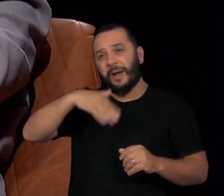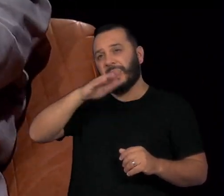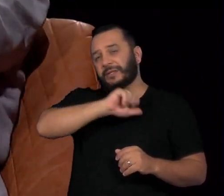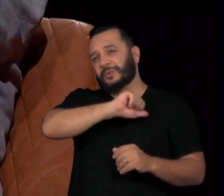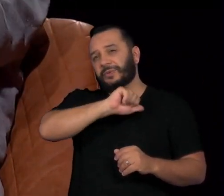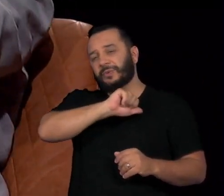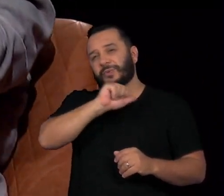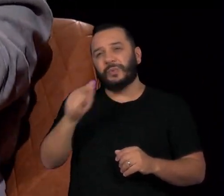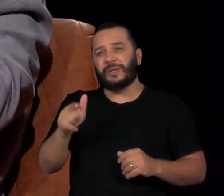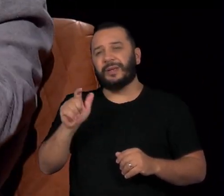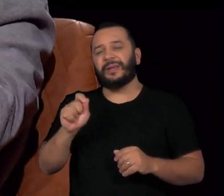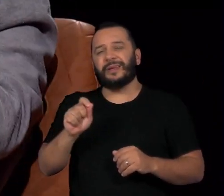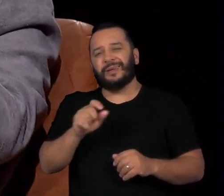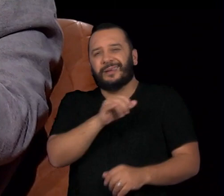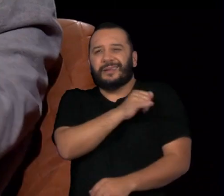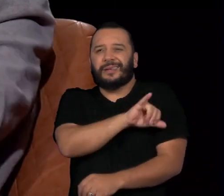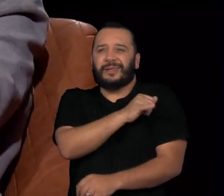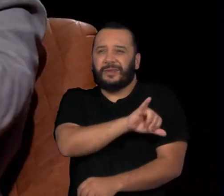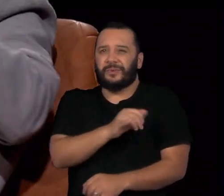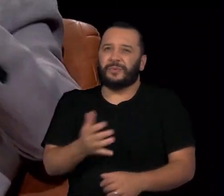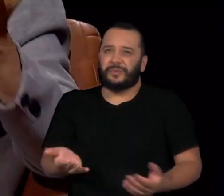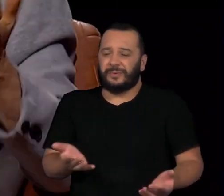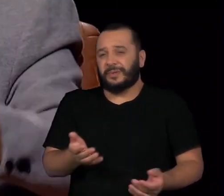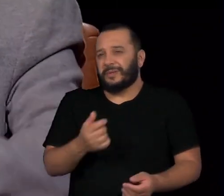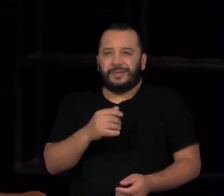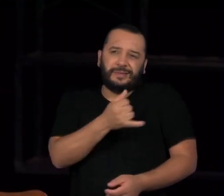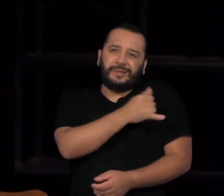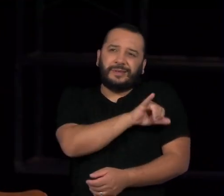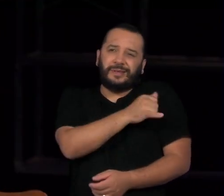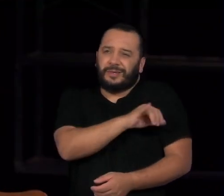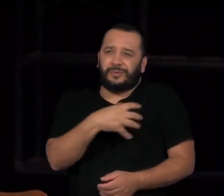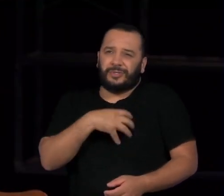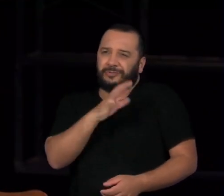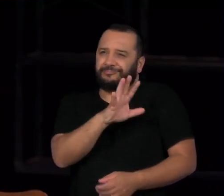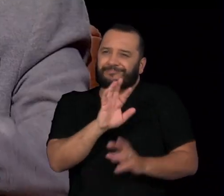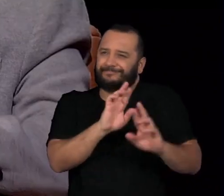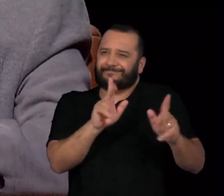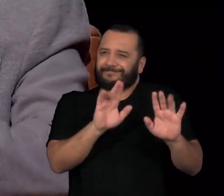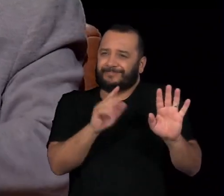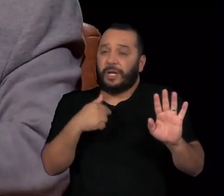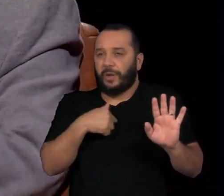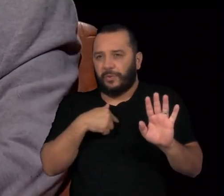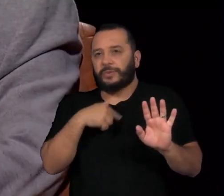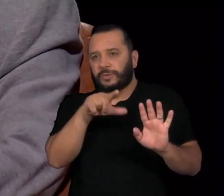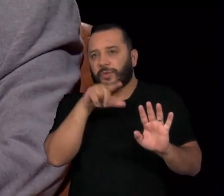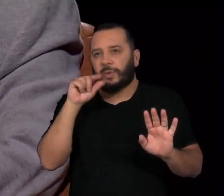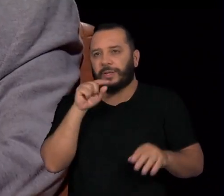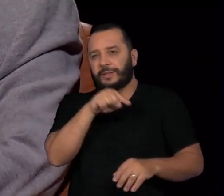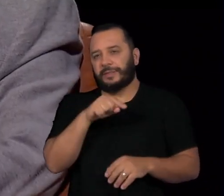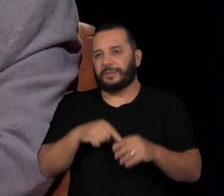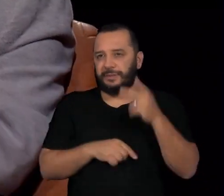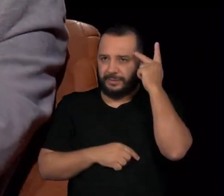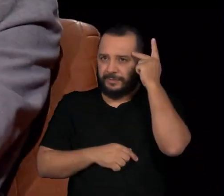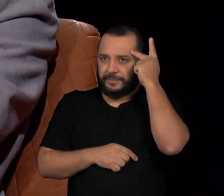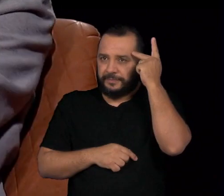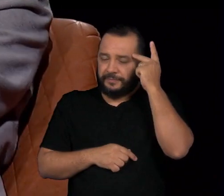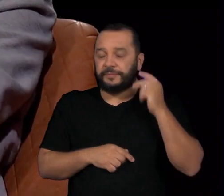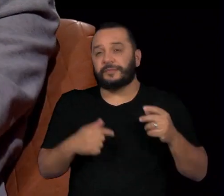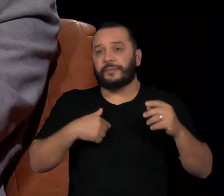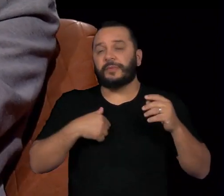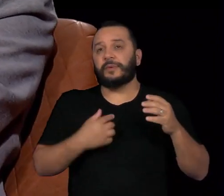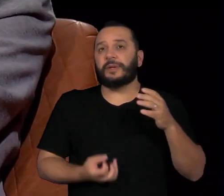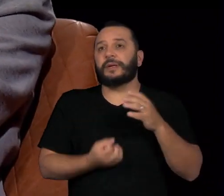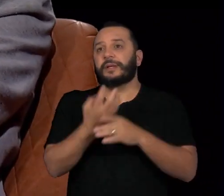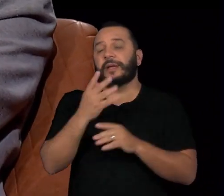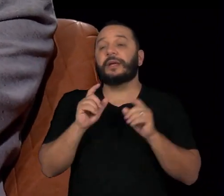pouco mais do transbordamento não é uma questão pessoal então escolhi São Paulo e aí Montei um espetáculo chamado